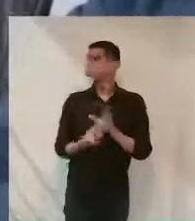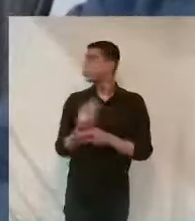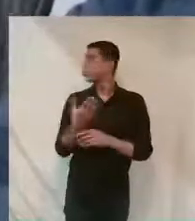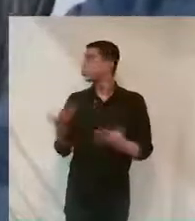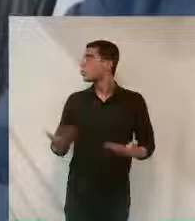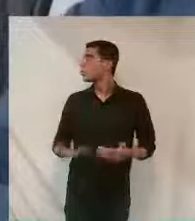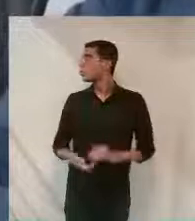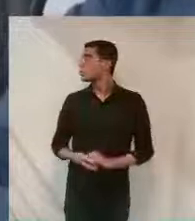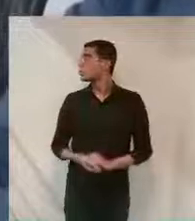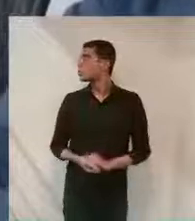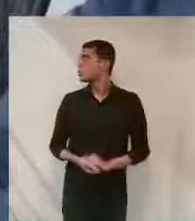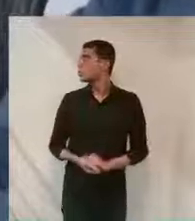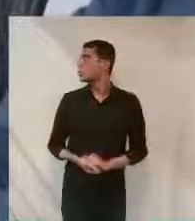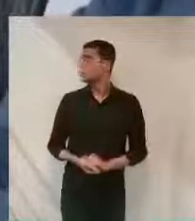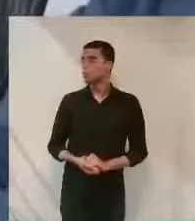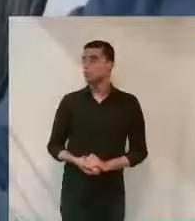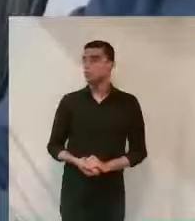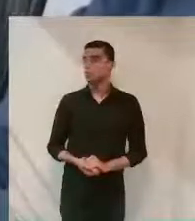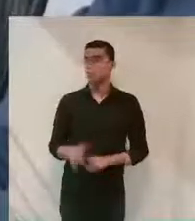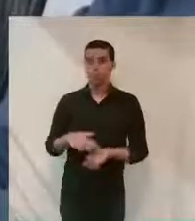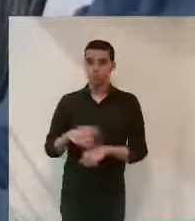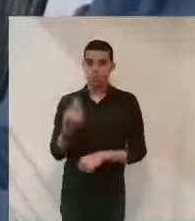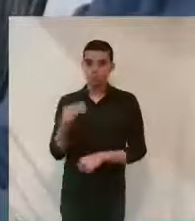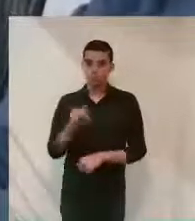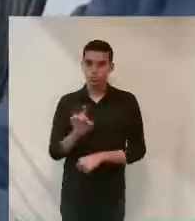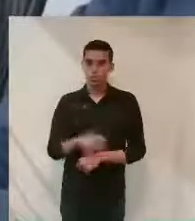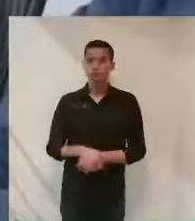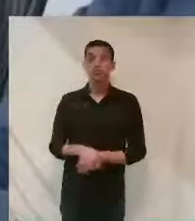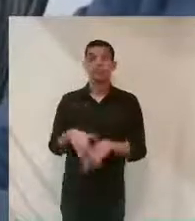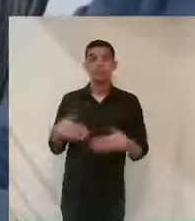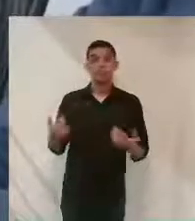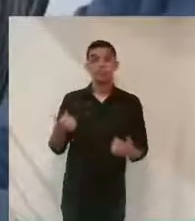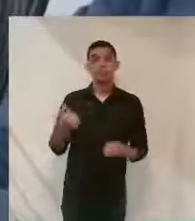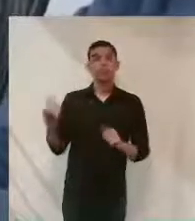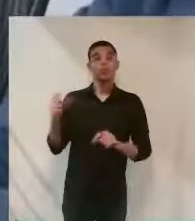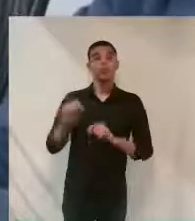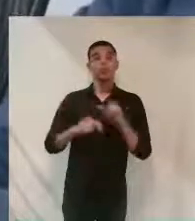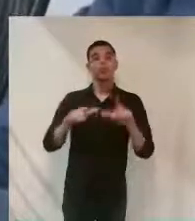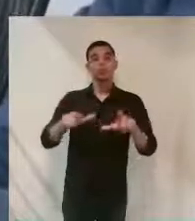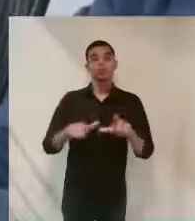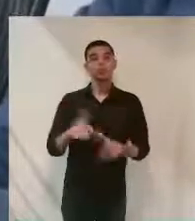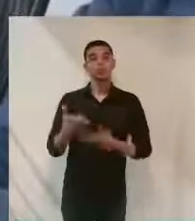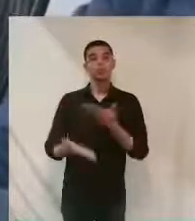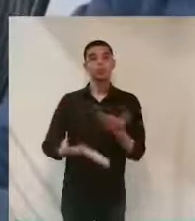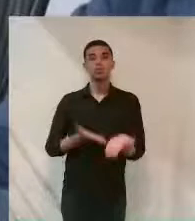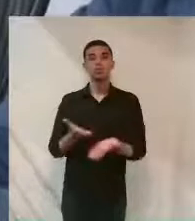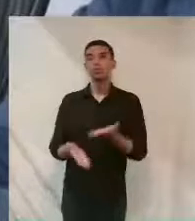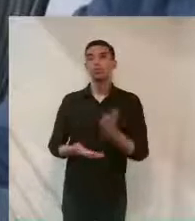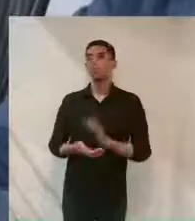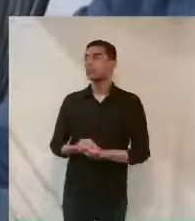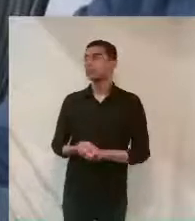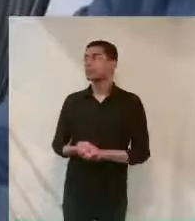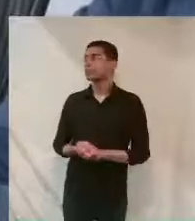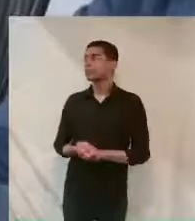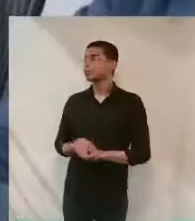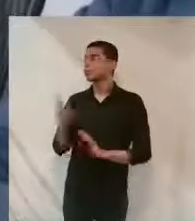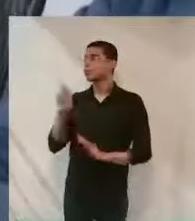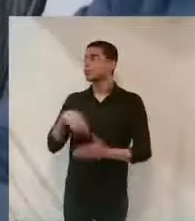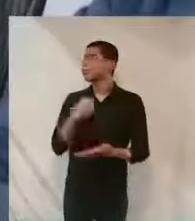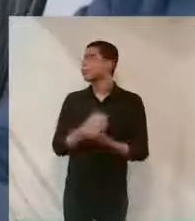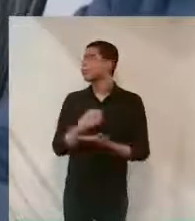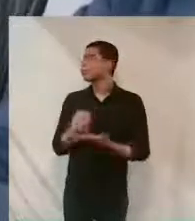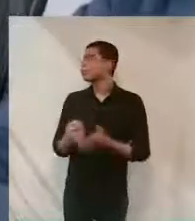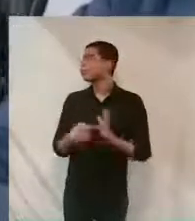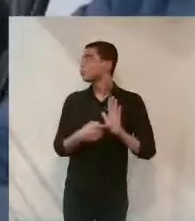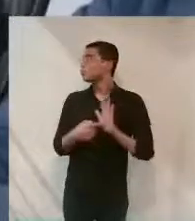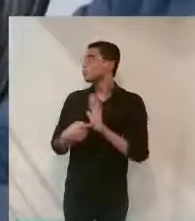minuto, Ricardo. Tá? Ok. Então, o que é o certificado de reciclagem? O certificado de reciclagem é um documento que comprova